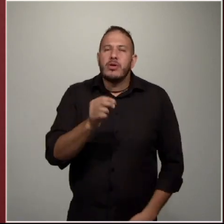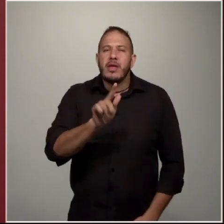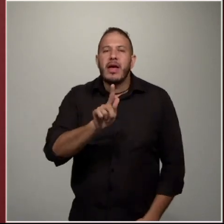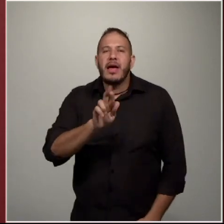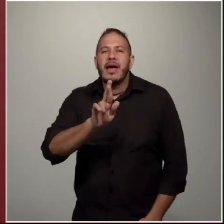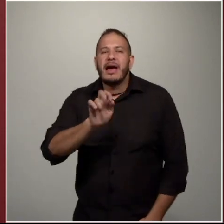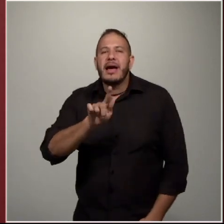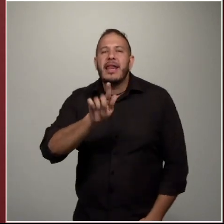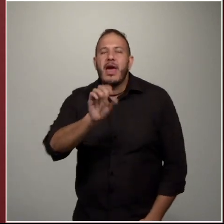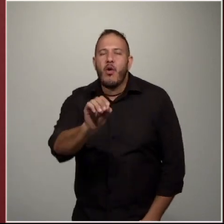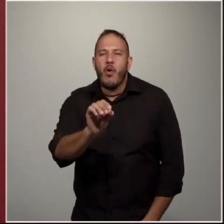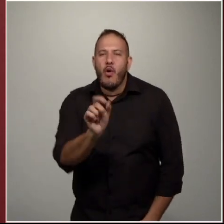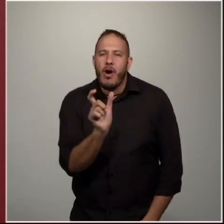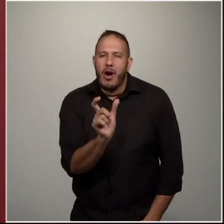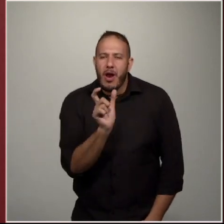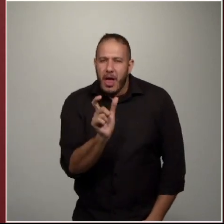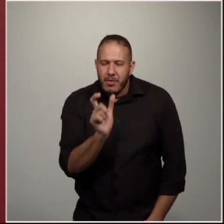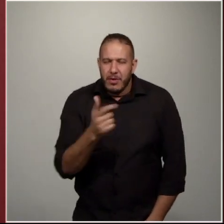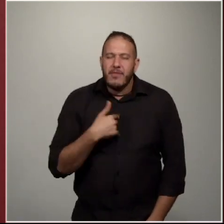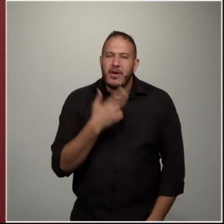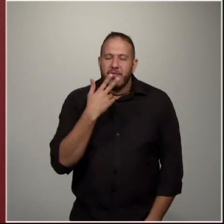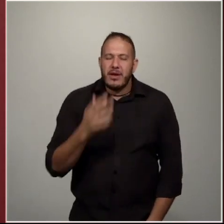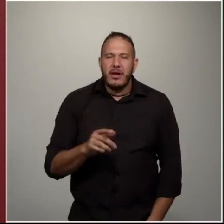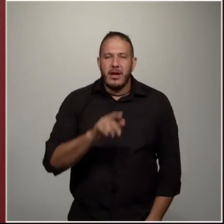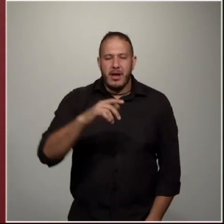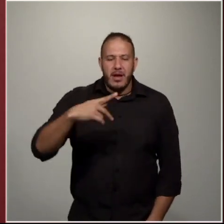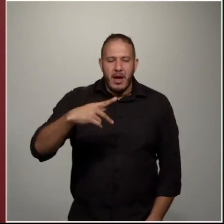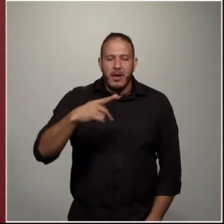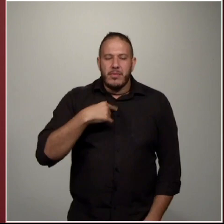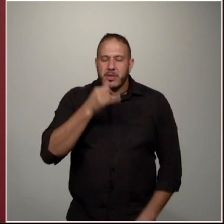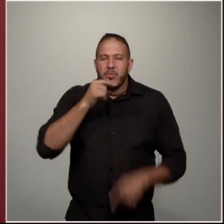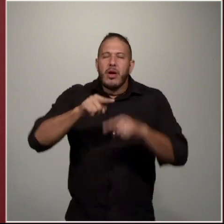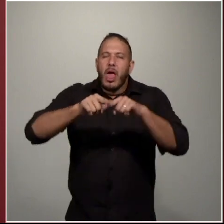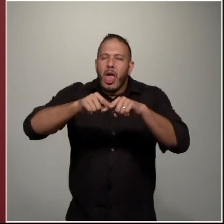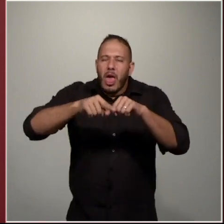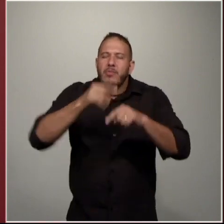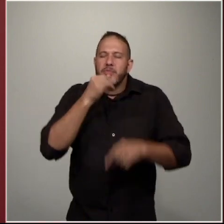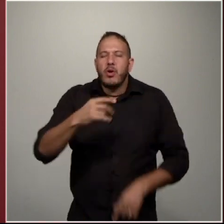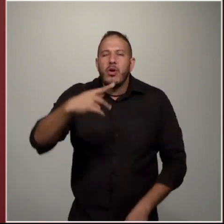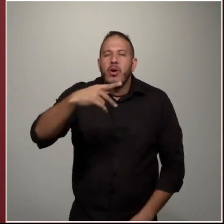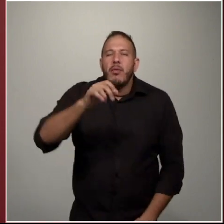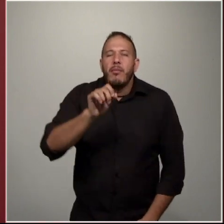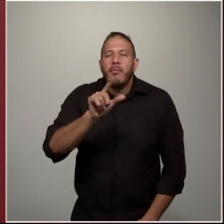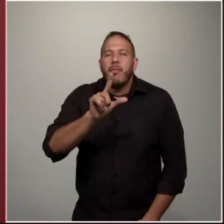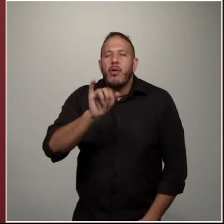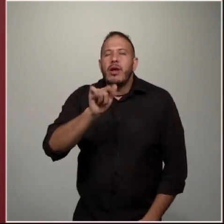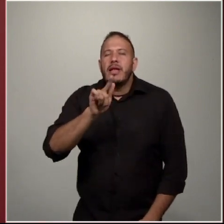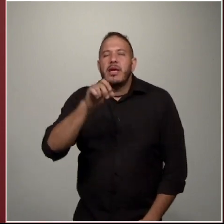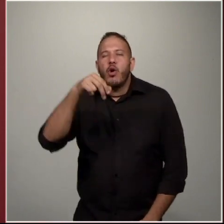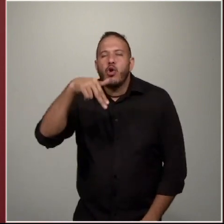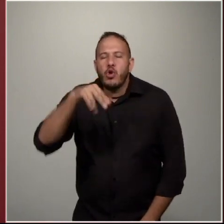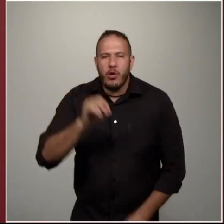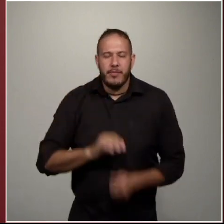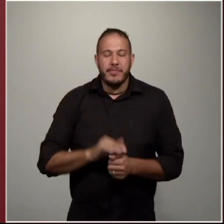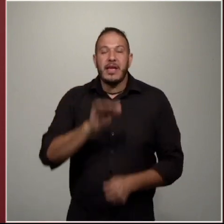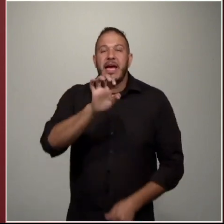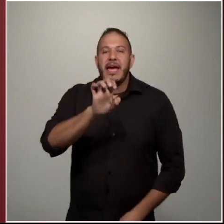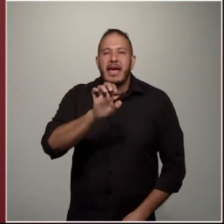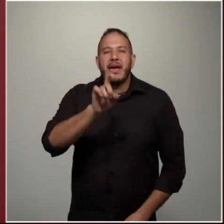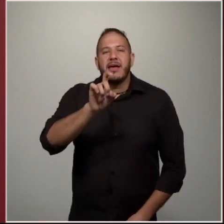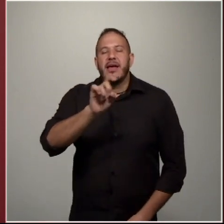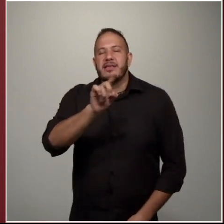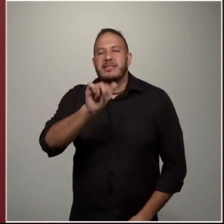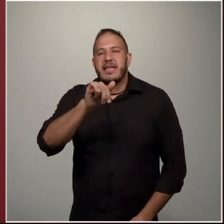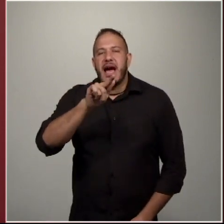fala polígono a gente fala hexágono quando a gente fala pentágono que que nomes são estes vejam não são nomes que não o